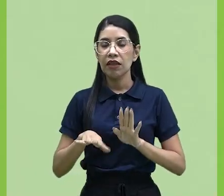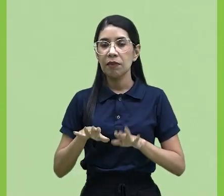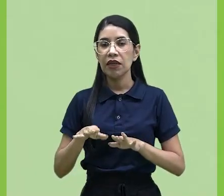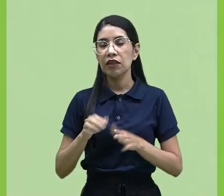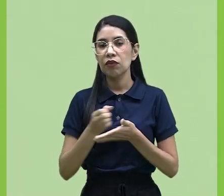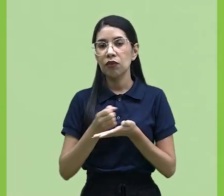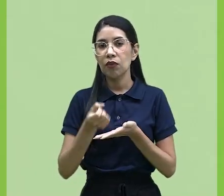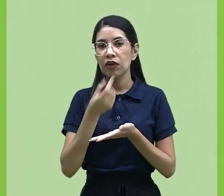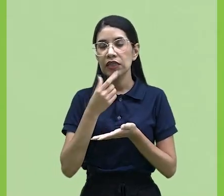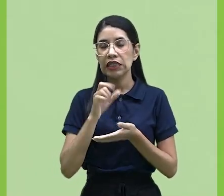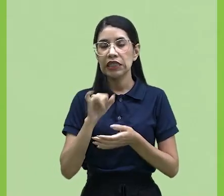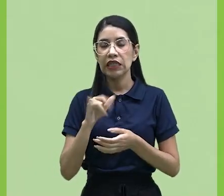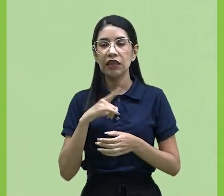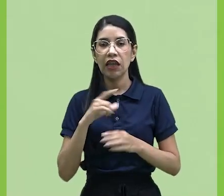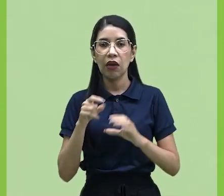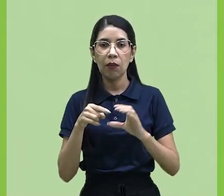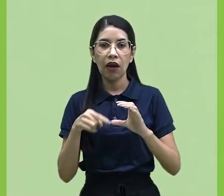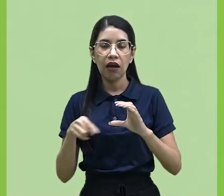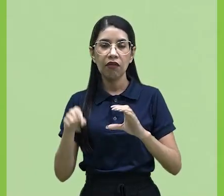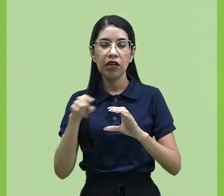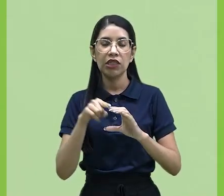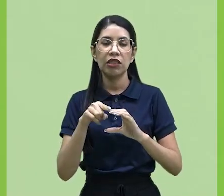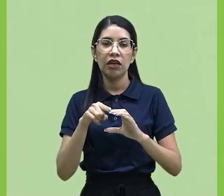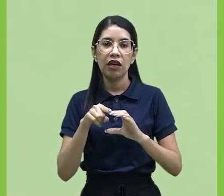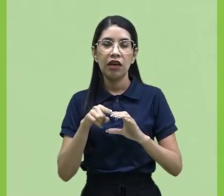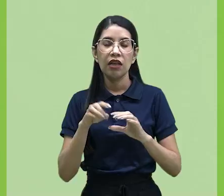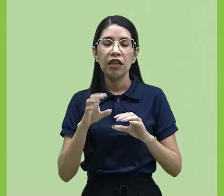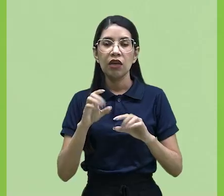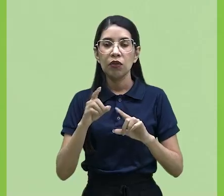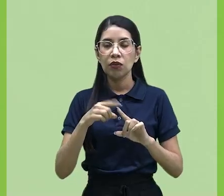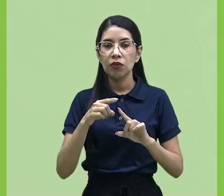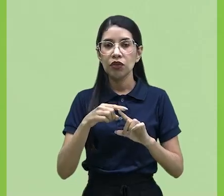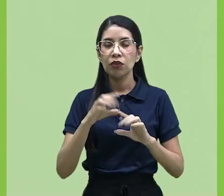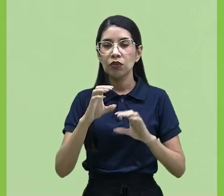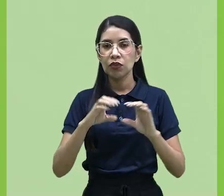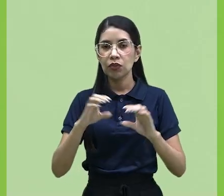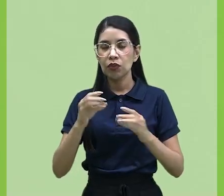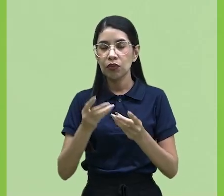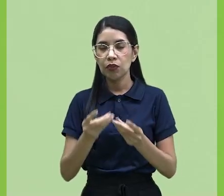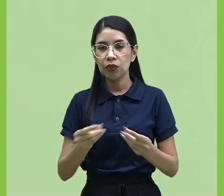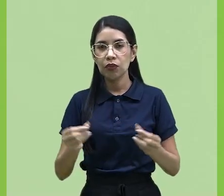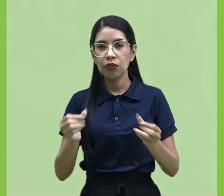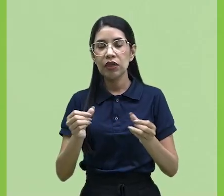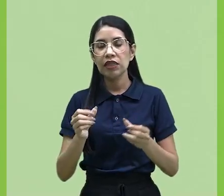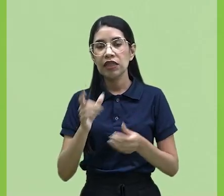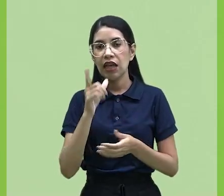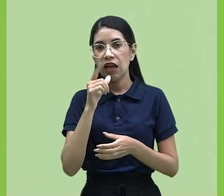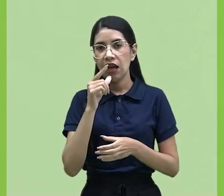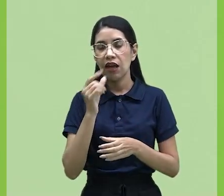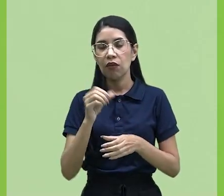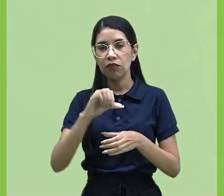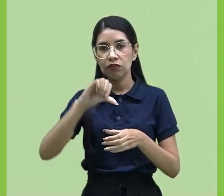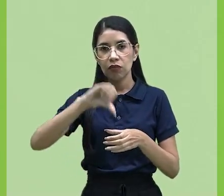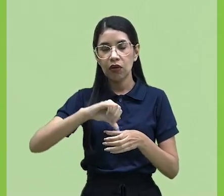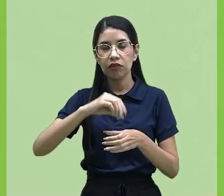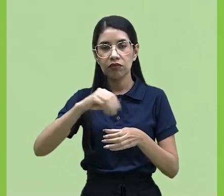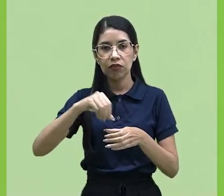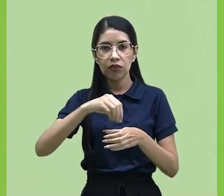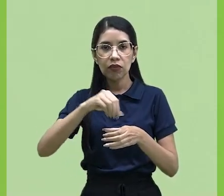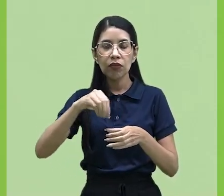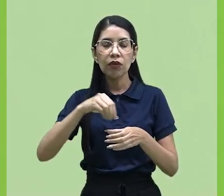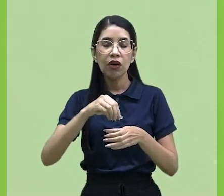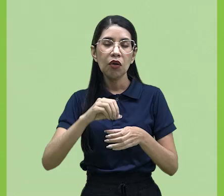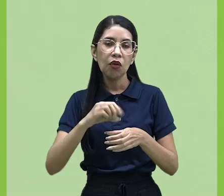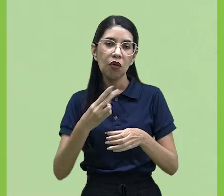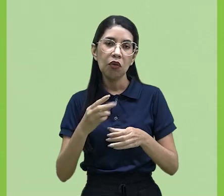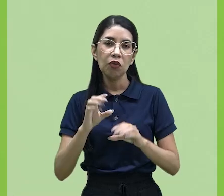uma região fechada, ele, né, vai determinar o tipo de solubilidade, se vai dissolver em água ou se vai dissolver em outros